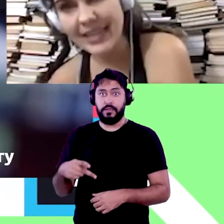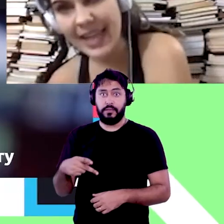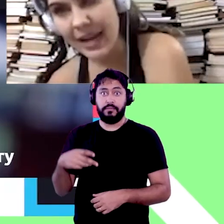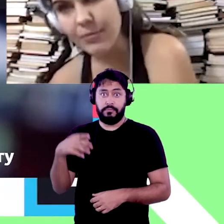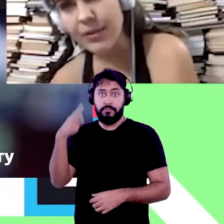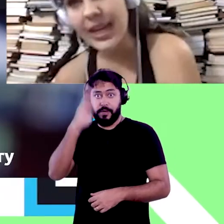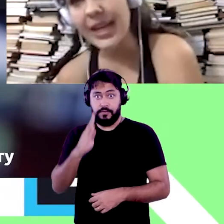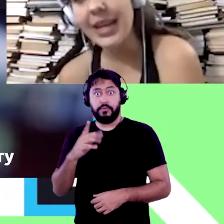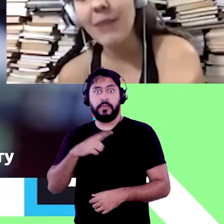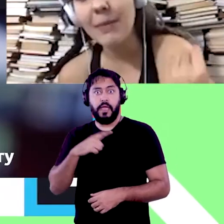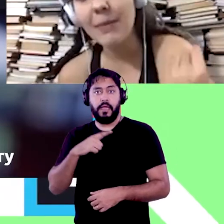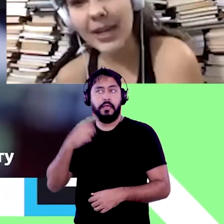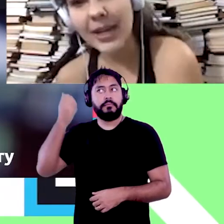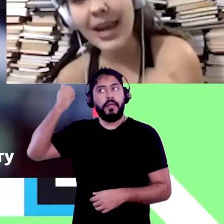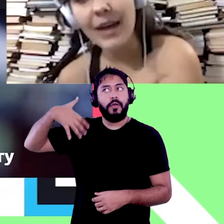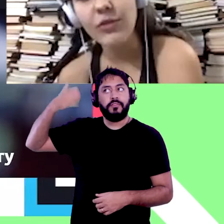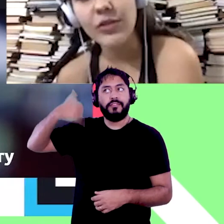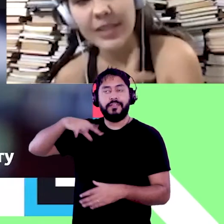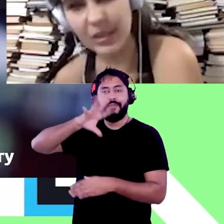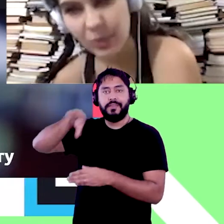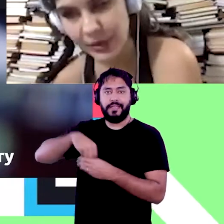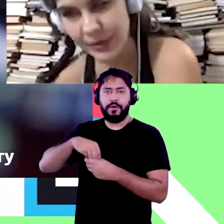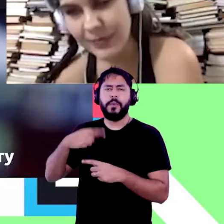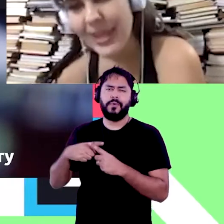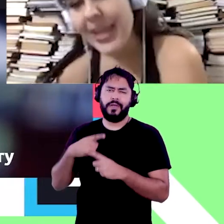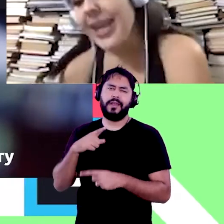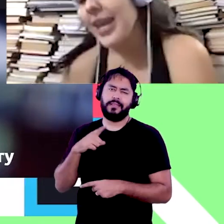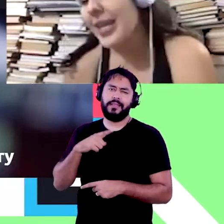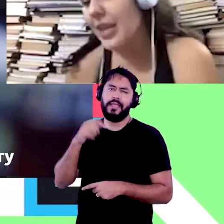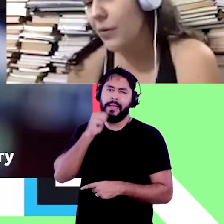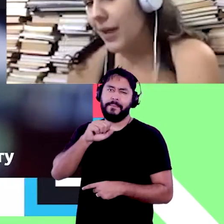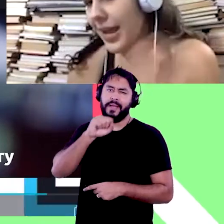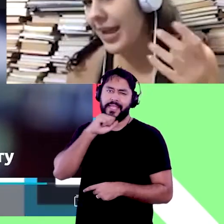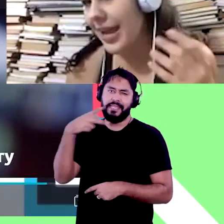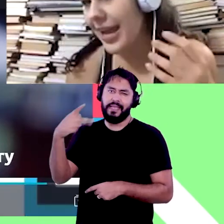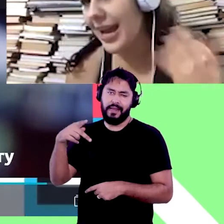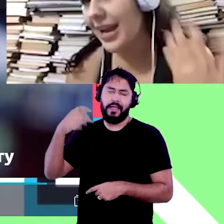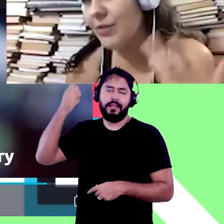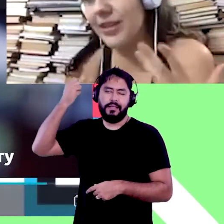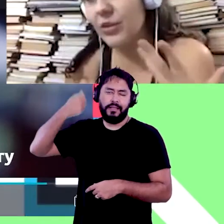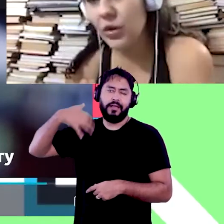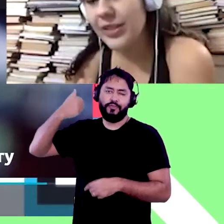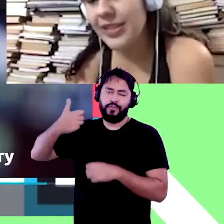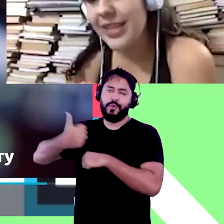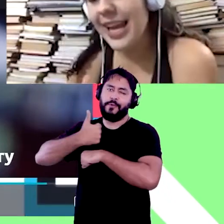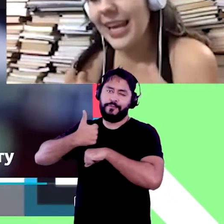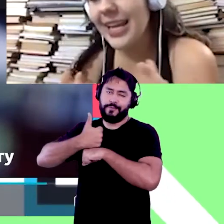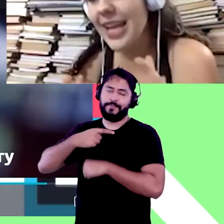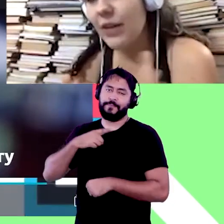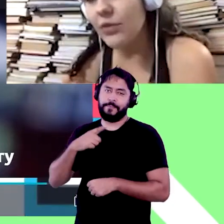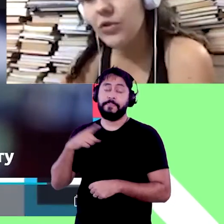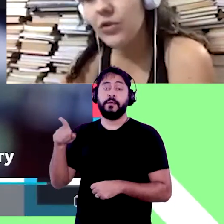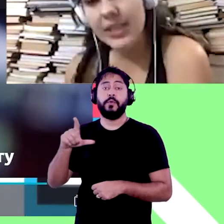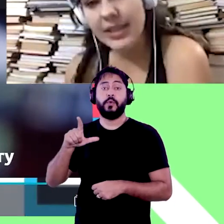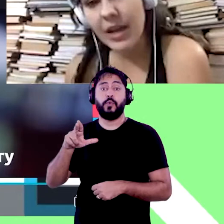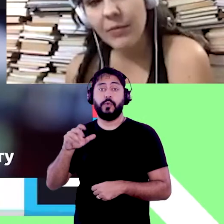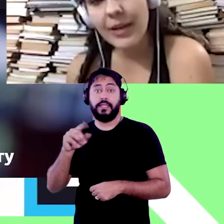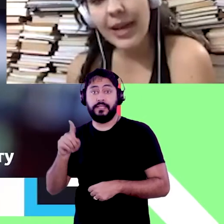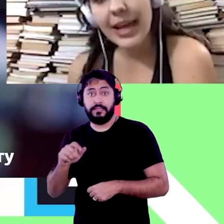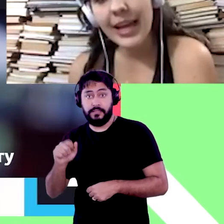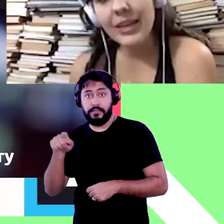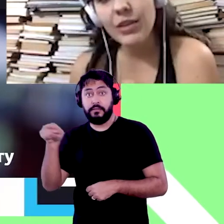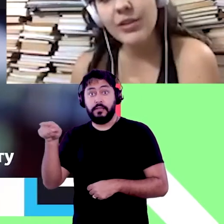musicais dela, porque ela tem uma mãe que é audiodescritora. Então, a Luísa trouxe, além da